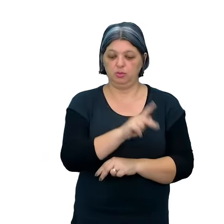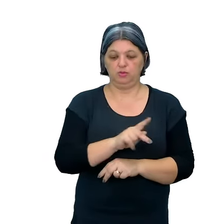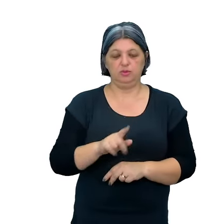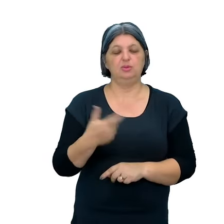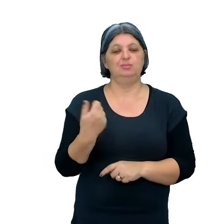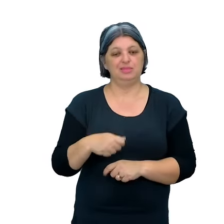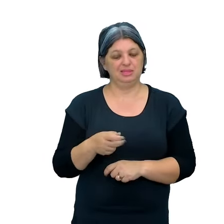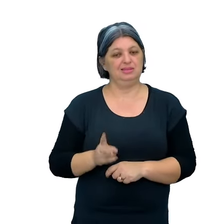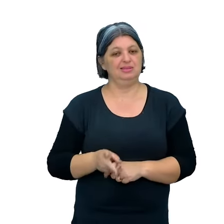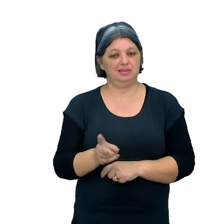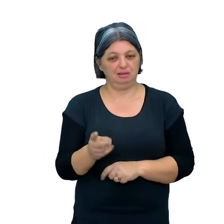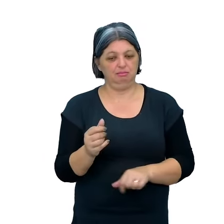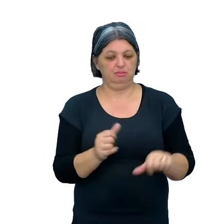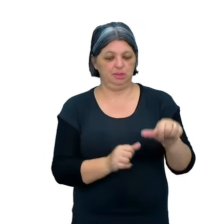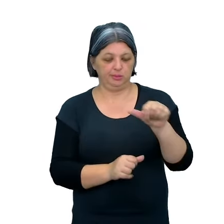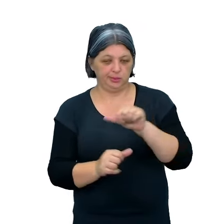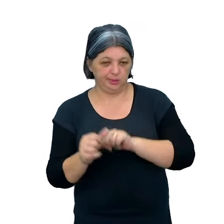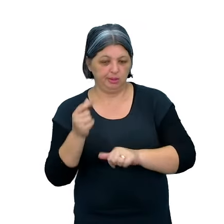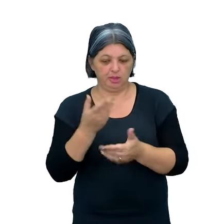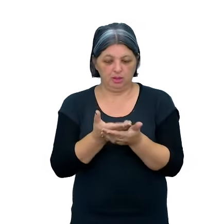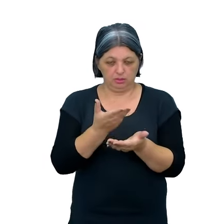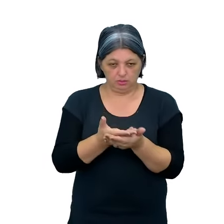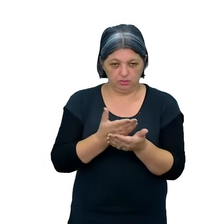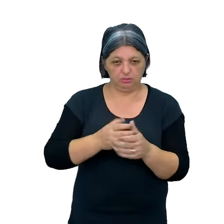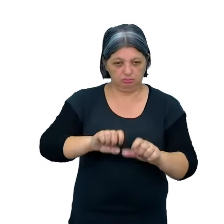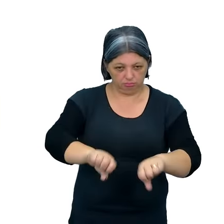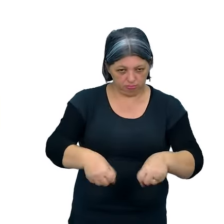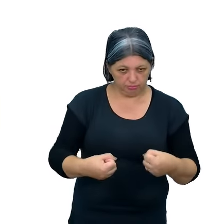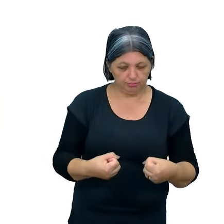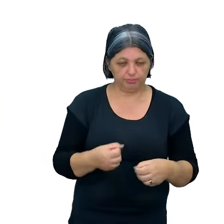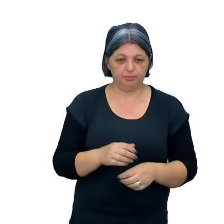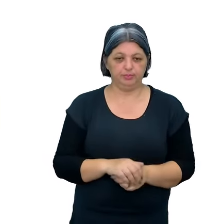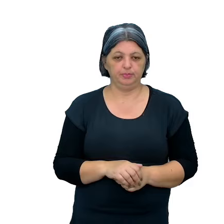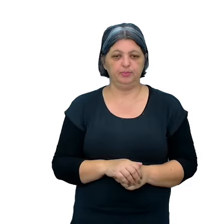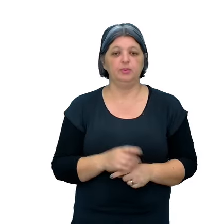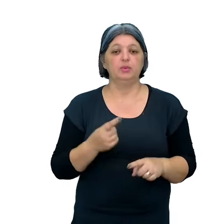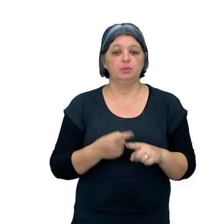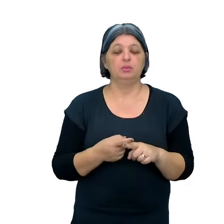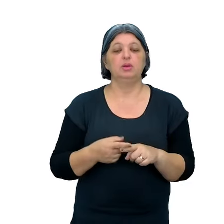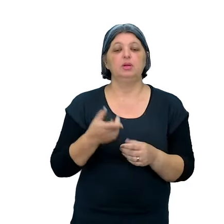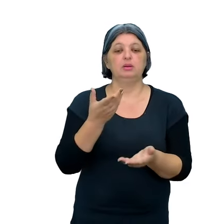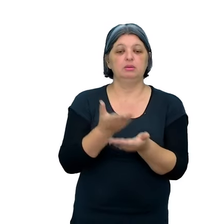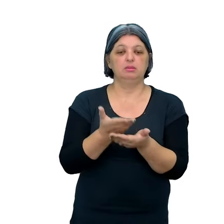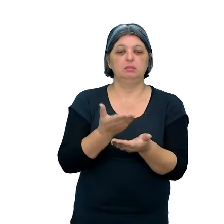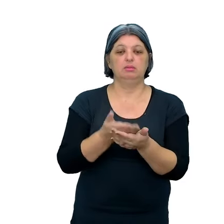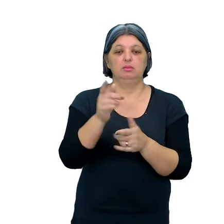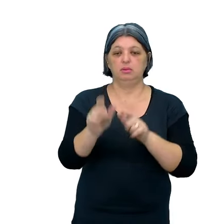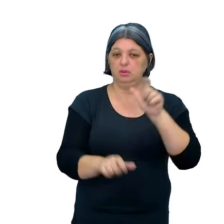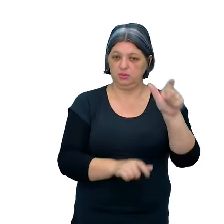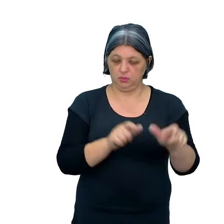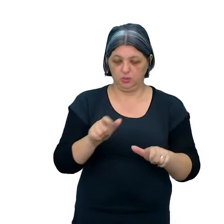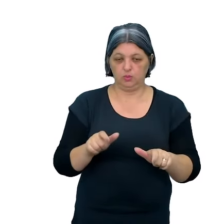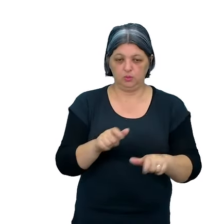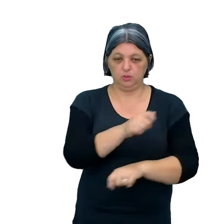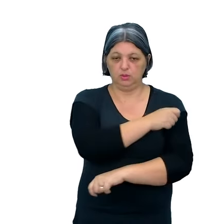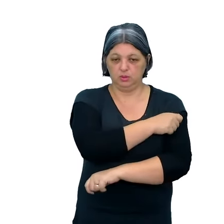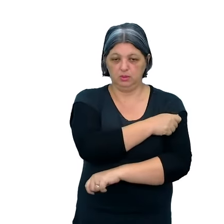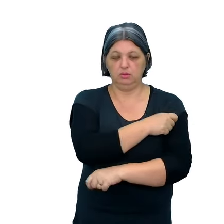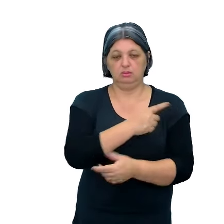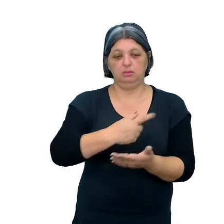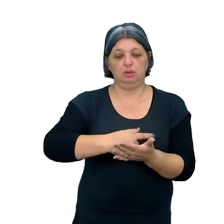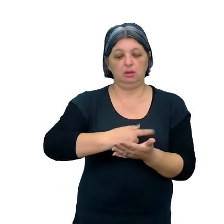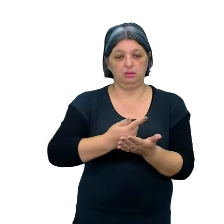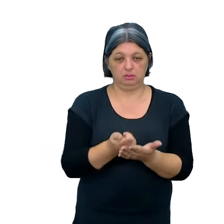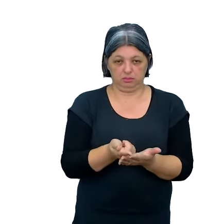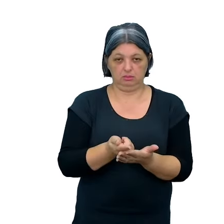atualizar-se para que ele também não fique para trás, né? Para que os estudantes dominam tão bem, né? Esses gêneros e